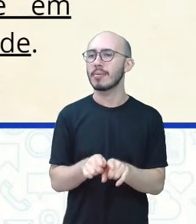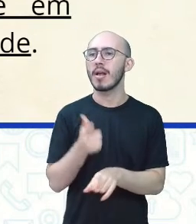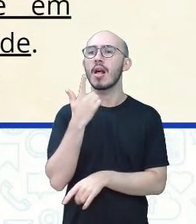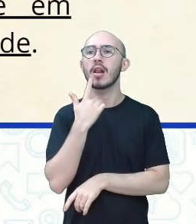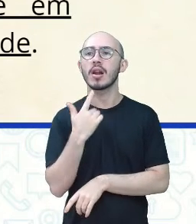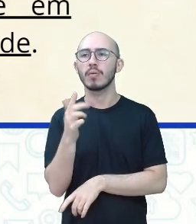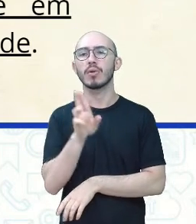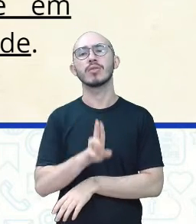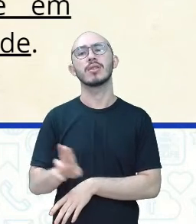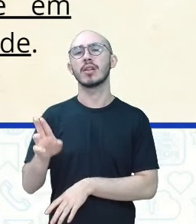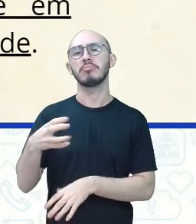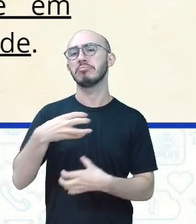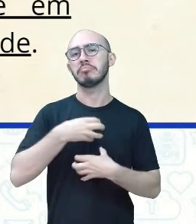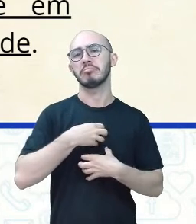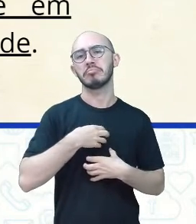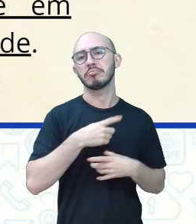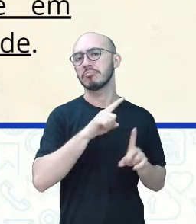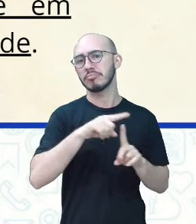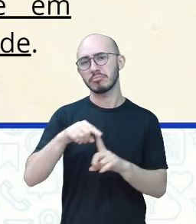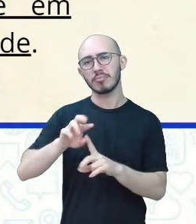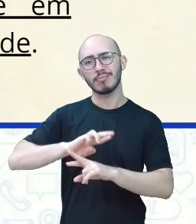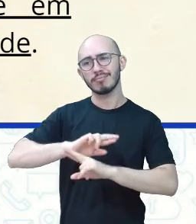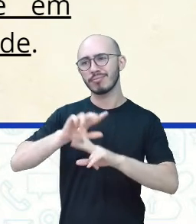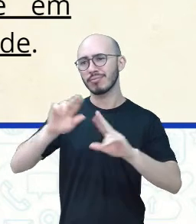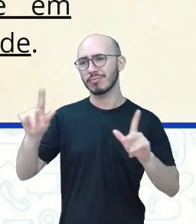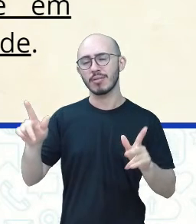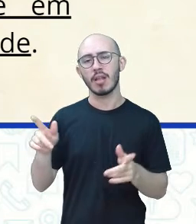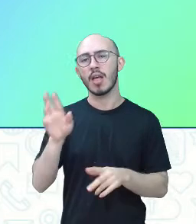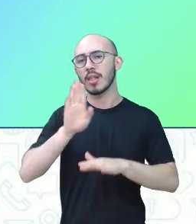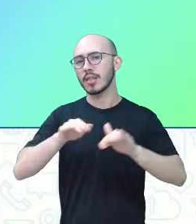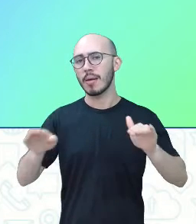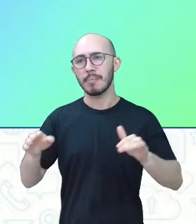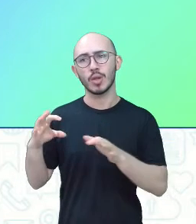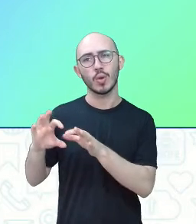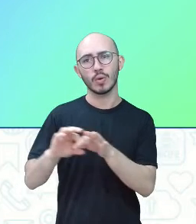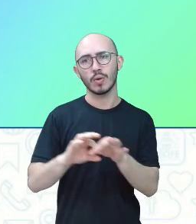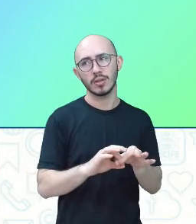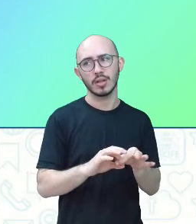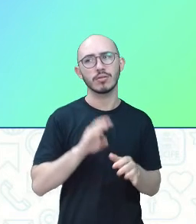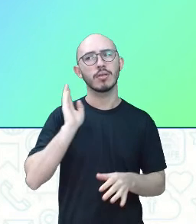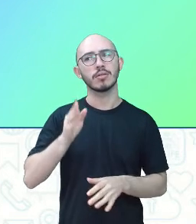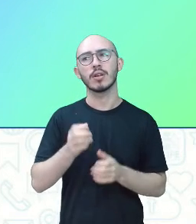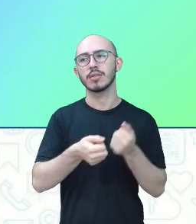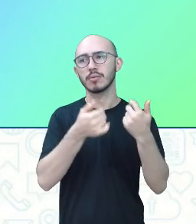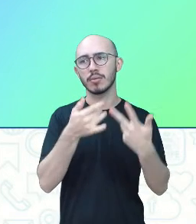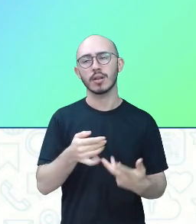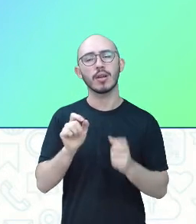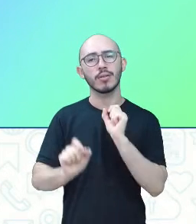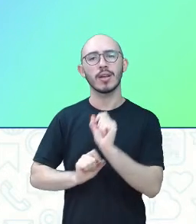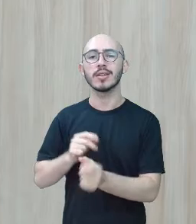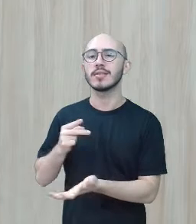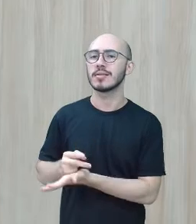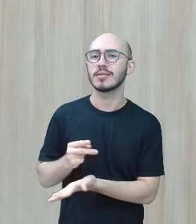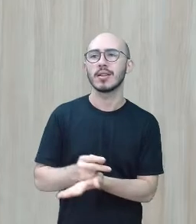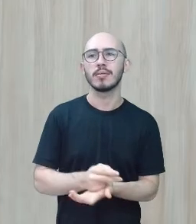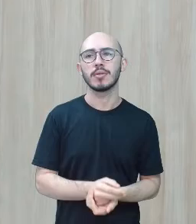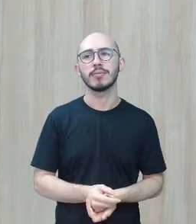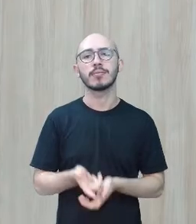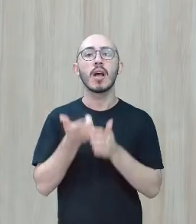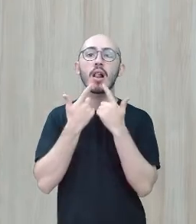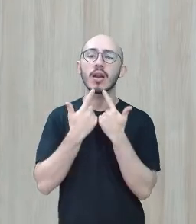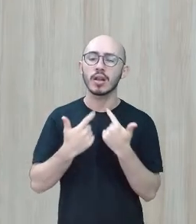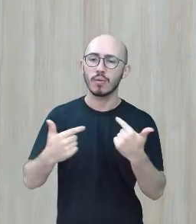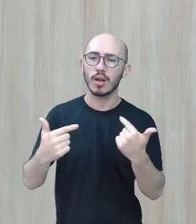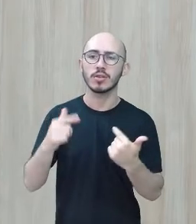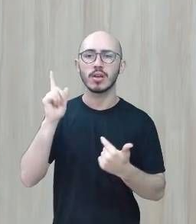modo diferente em situações que exigem mais ou menos formalidade. É como eu falo direto, gente. A linguagem